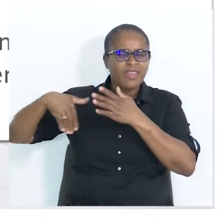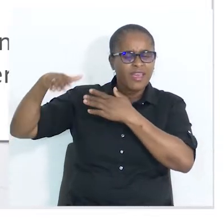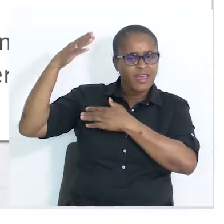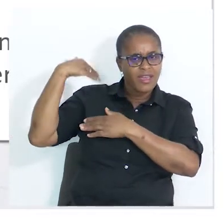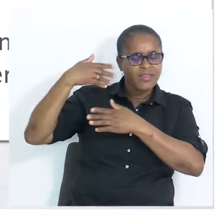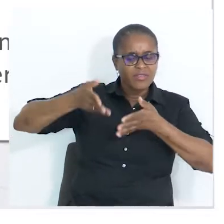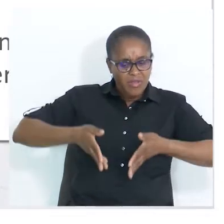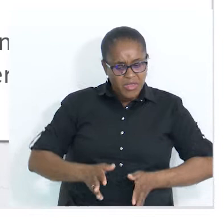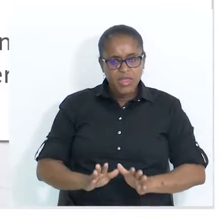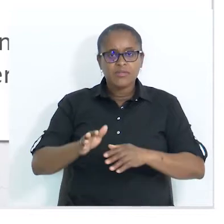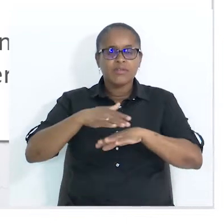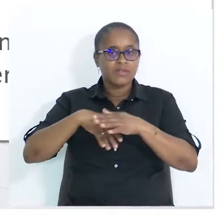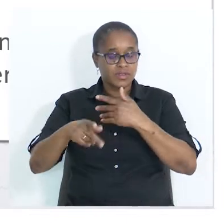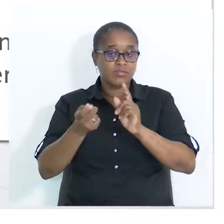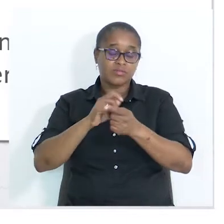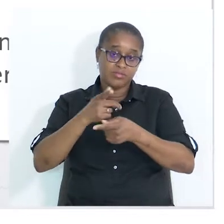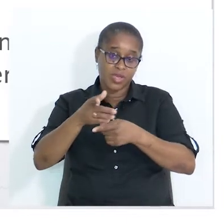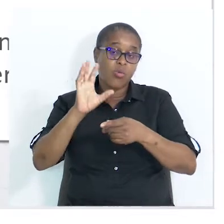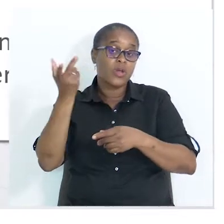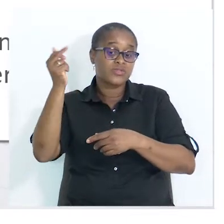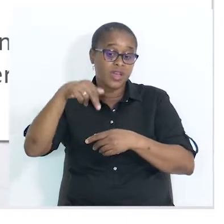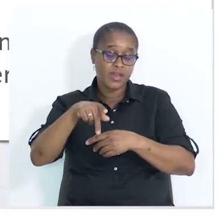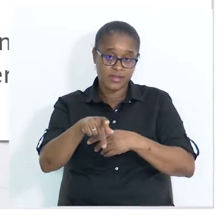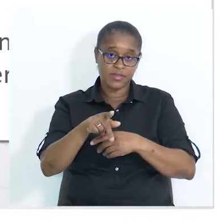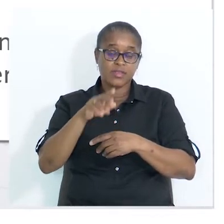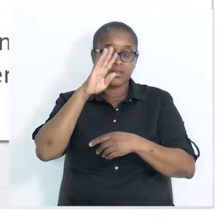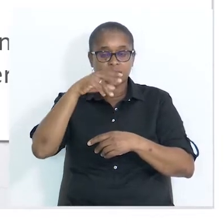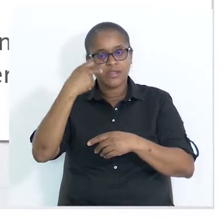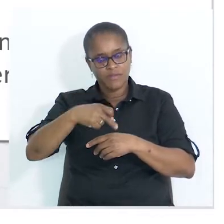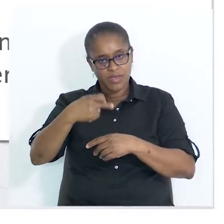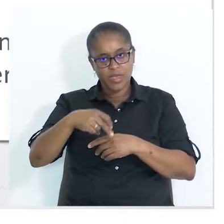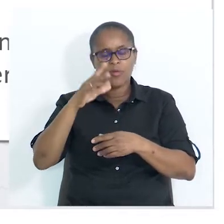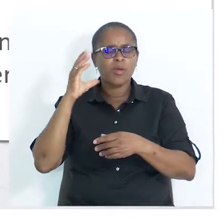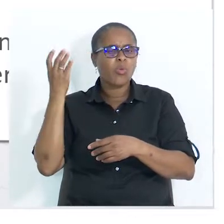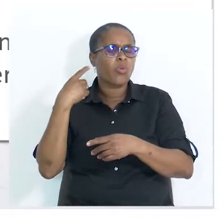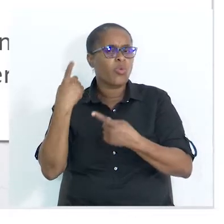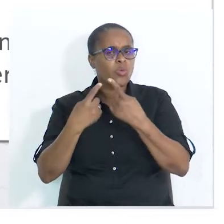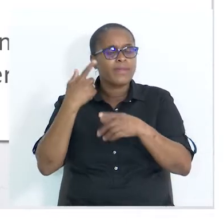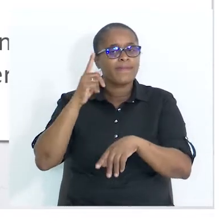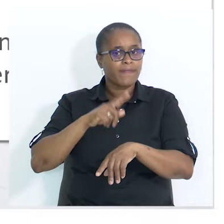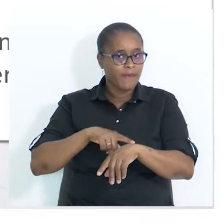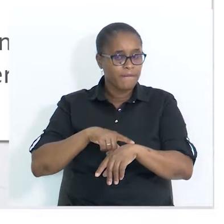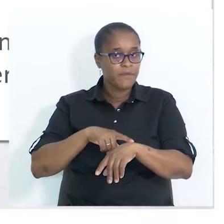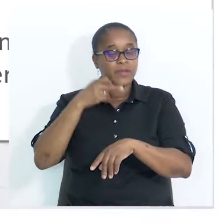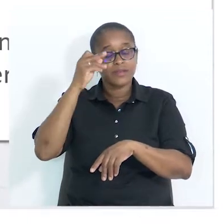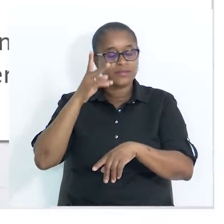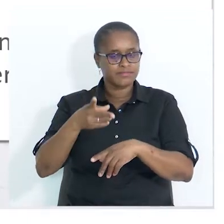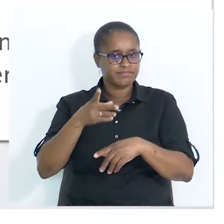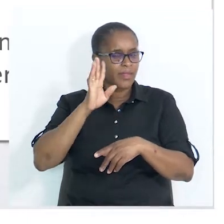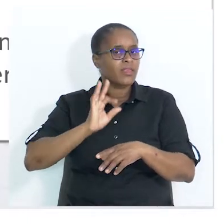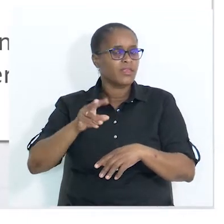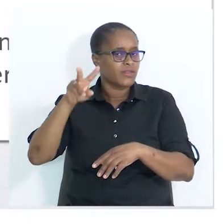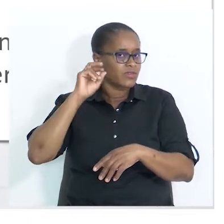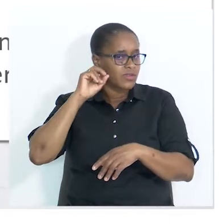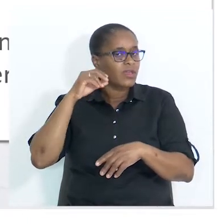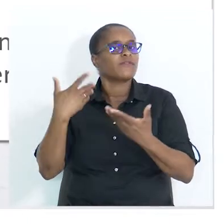nascença e vai fazendo essa realização. Ao chegar aí, se permanecer por algum tempo, aí sim vai escutando e